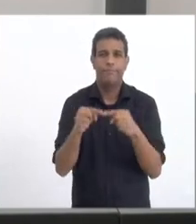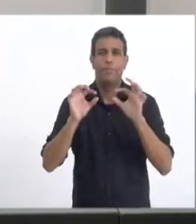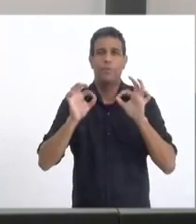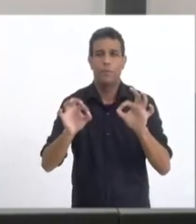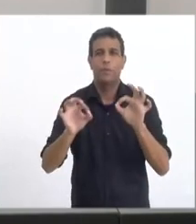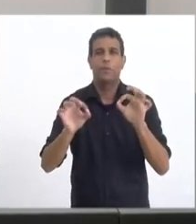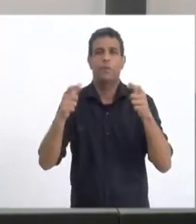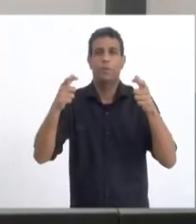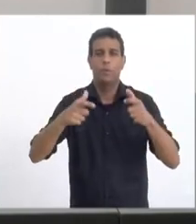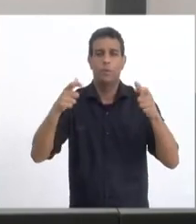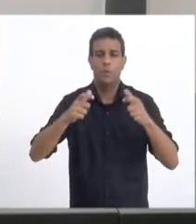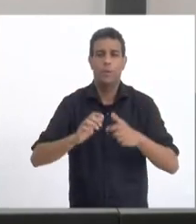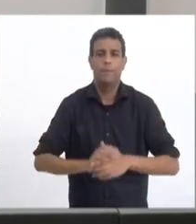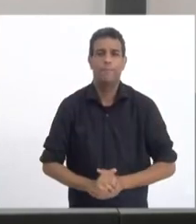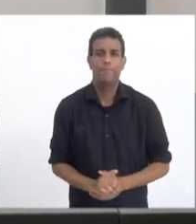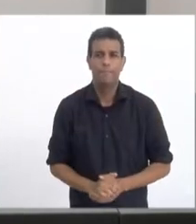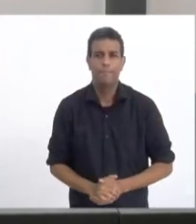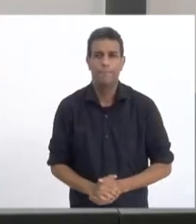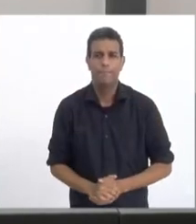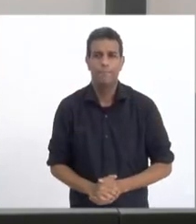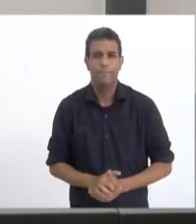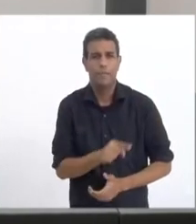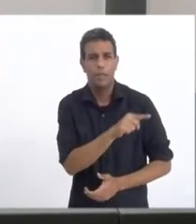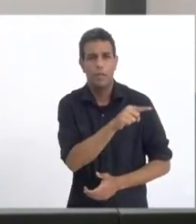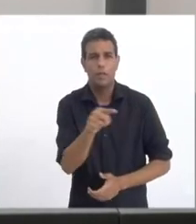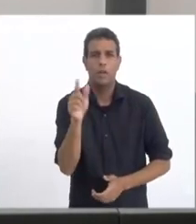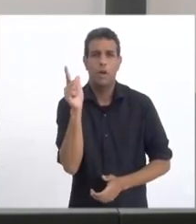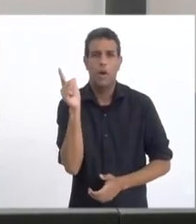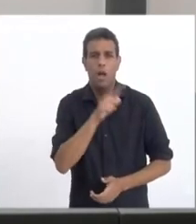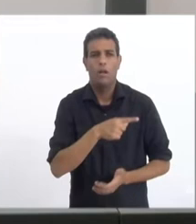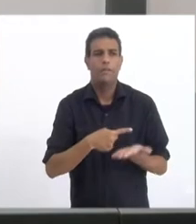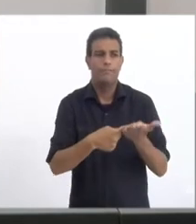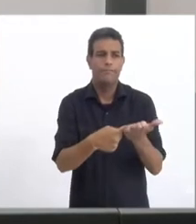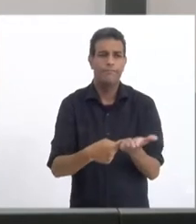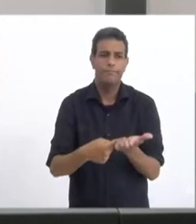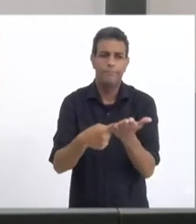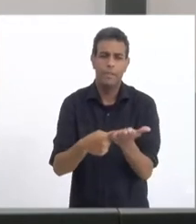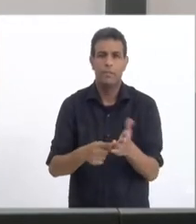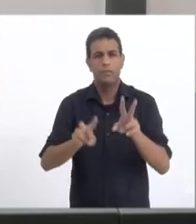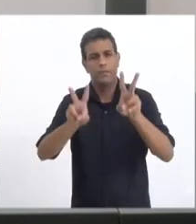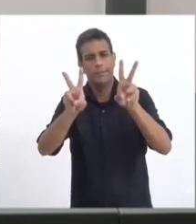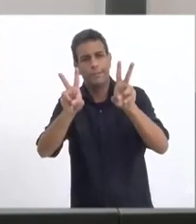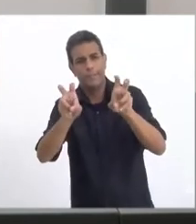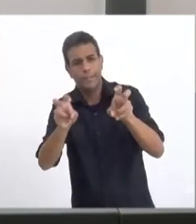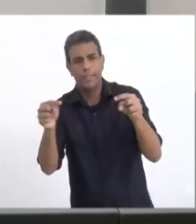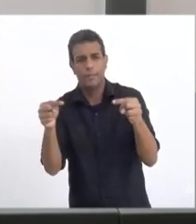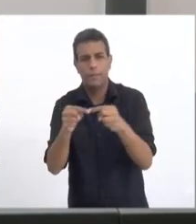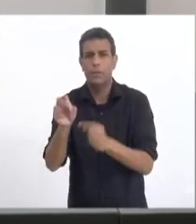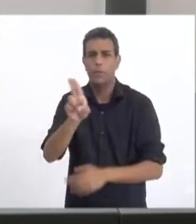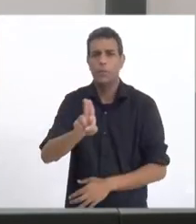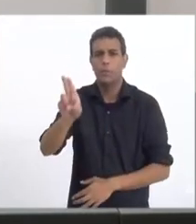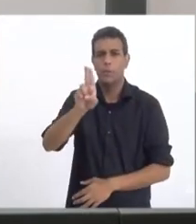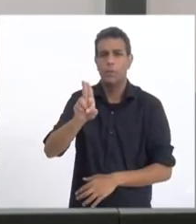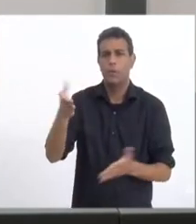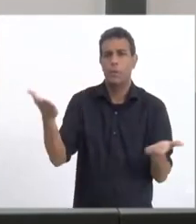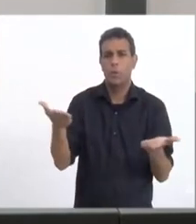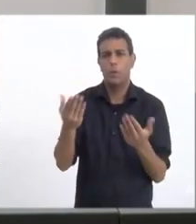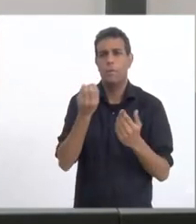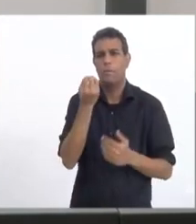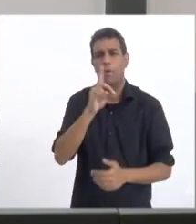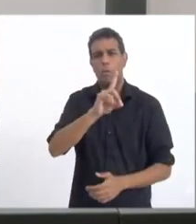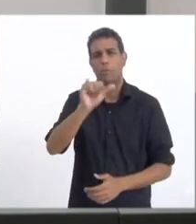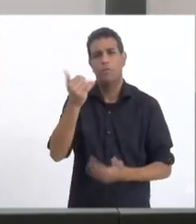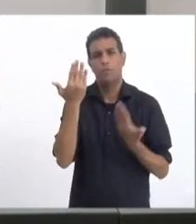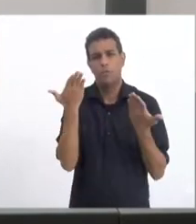lá de Seropédica, para que ele possa falar também a respeito do nosso tema de hoje. Muito bom